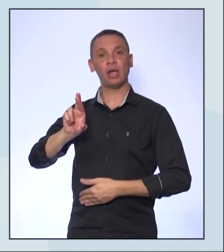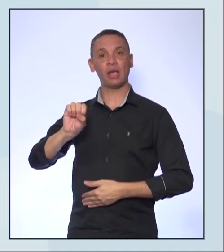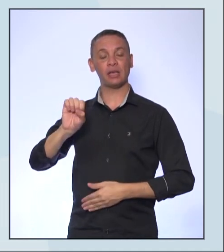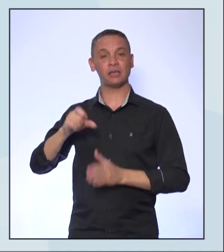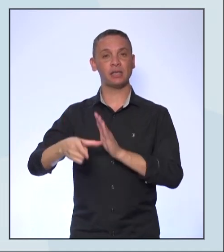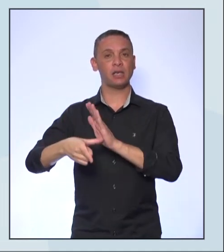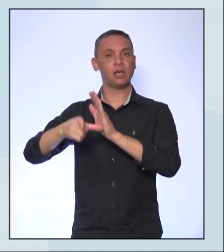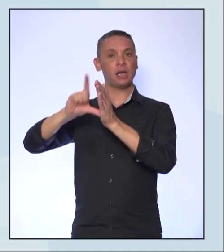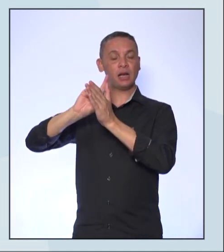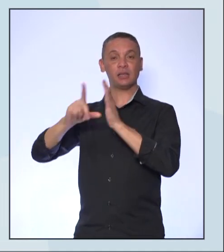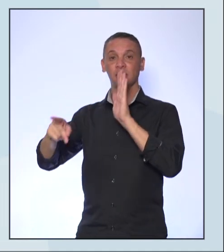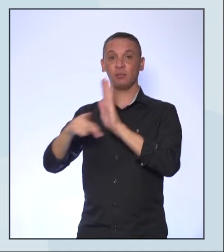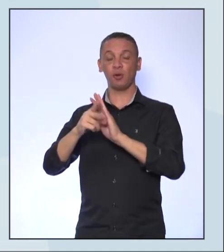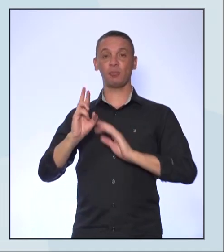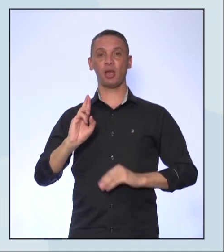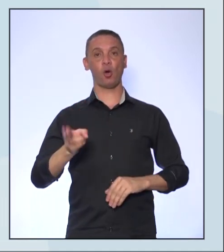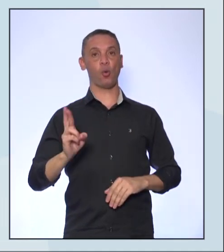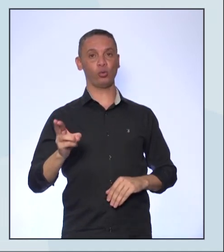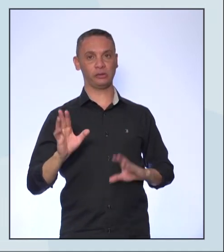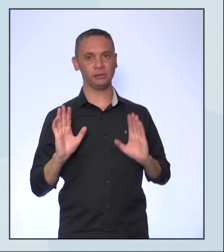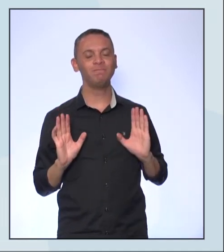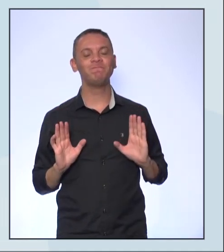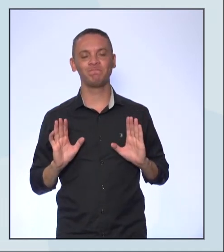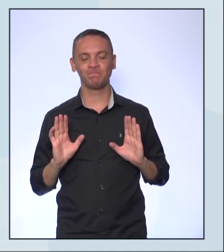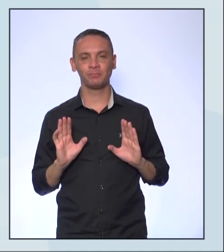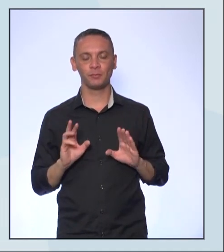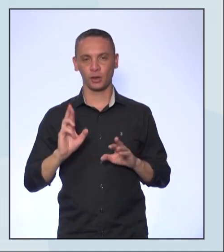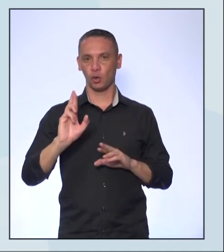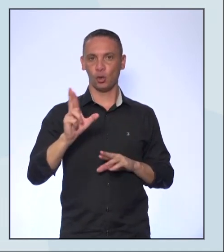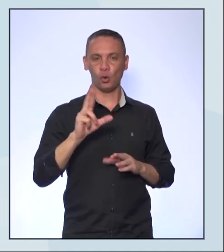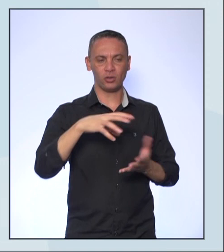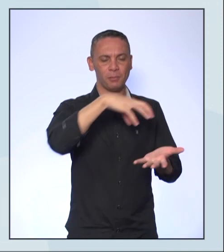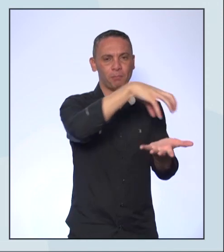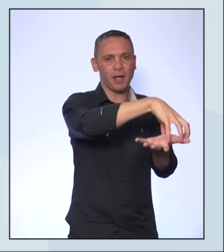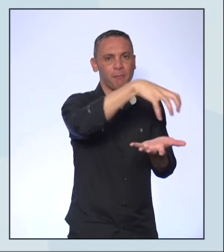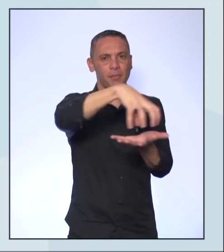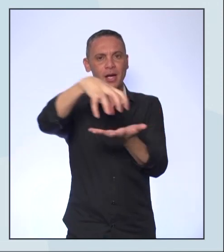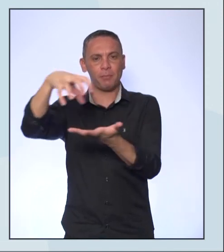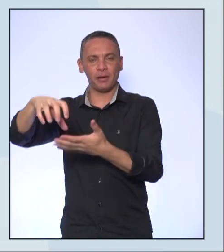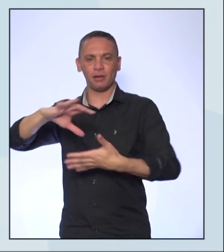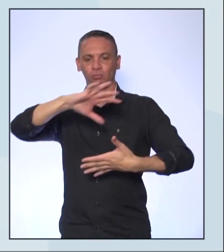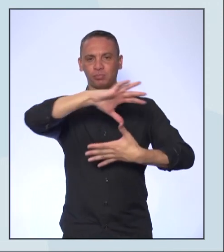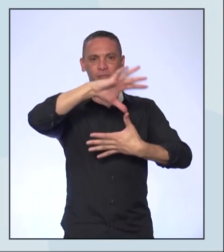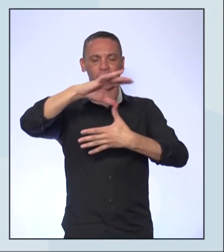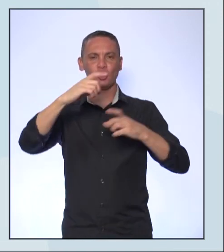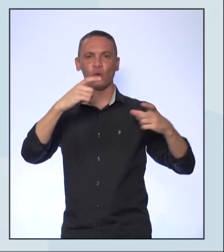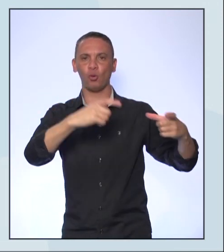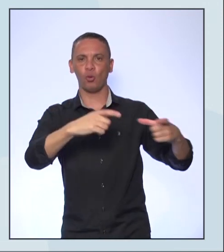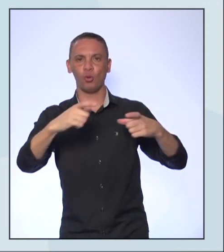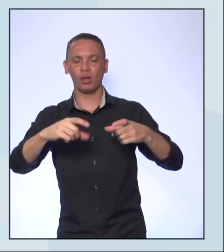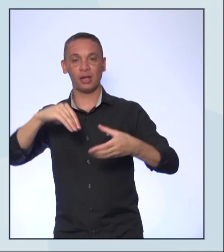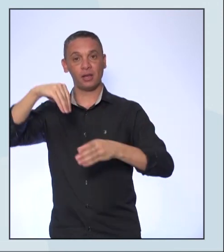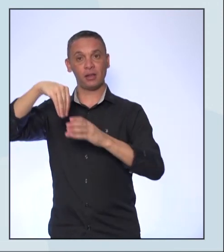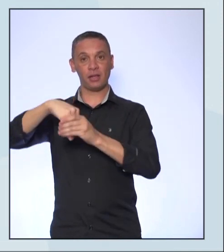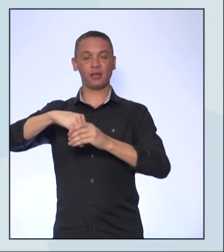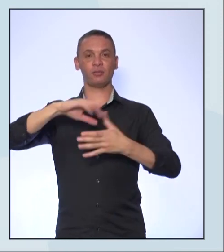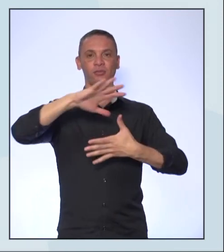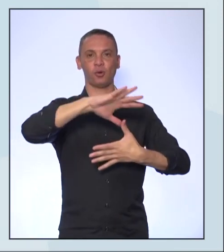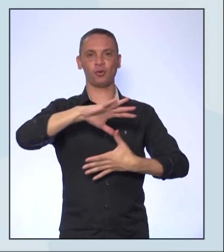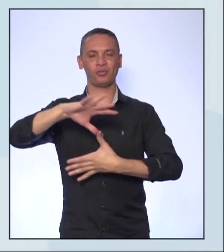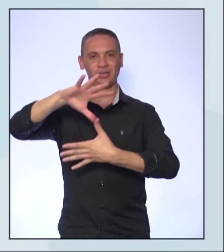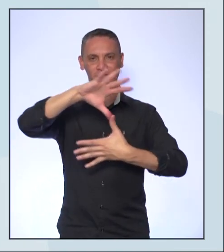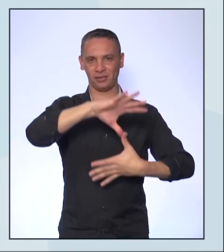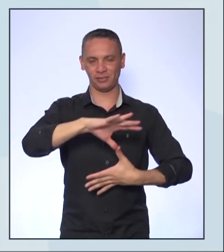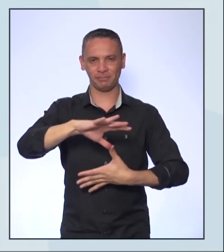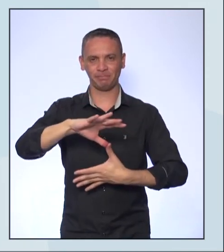né, o Império Russo, e com o Império Russo ele anexou vários territórios no seu continente, até